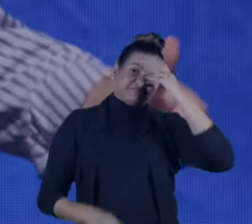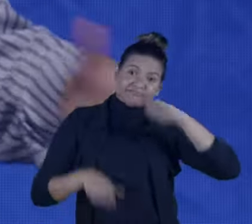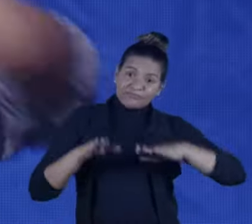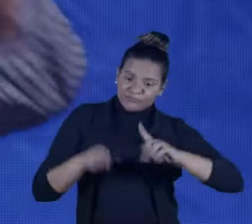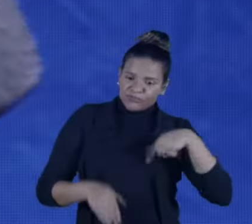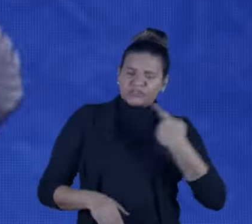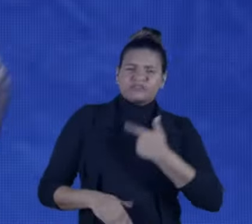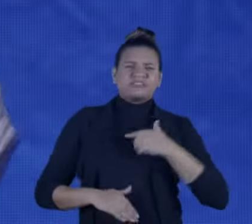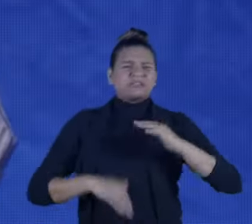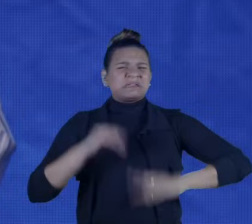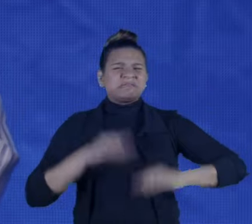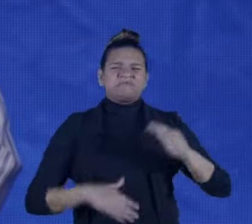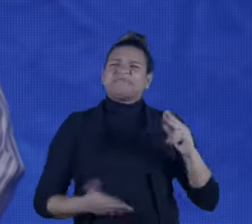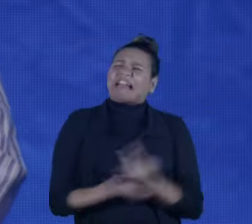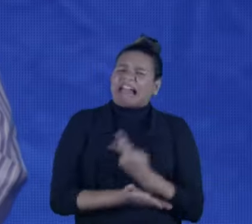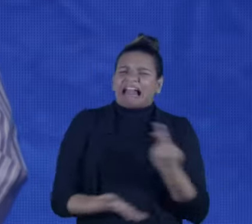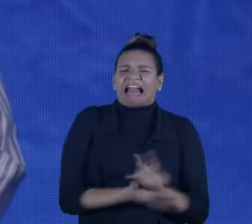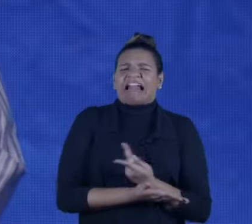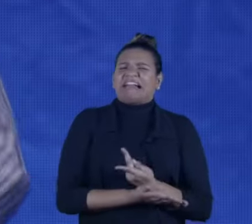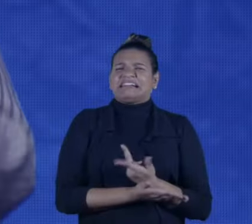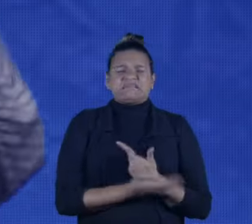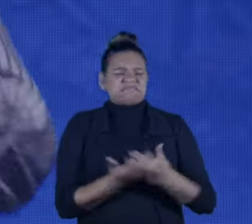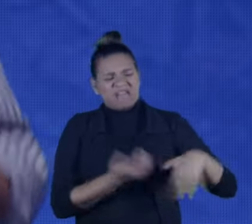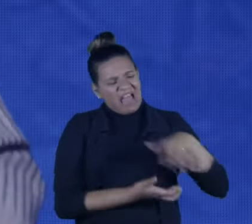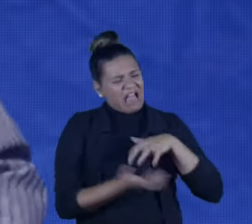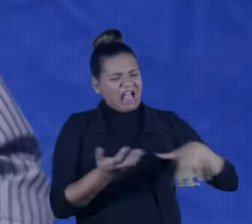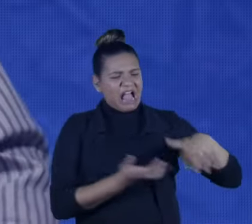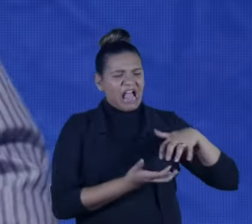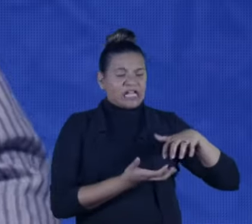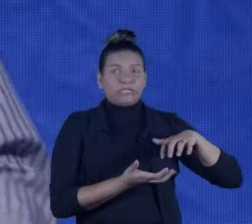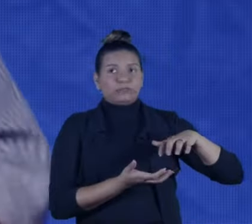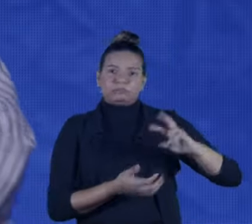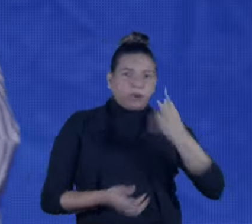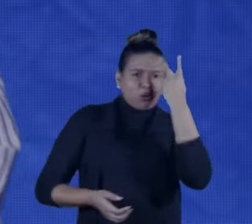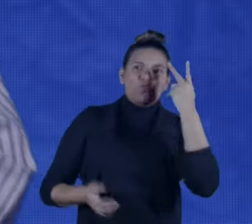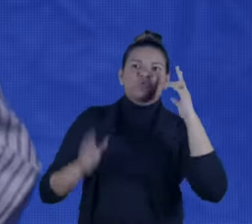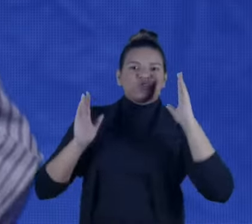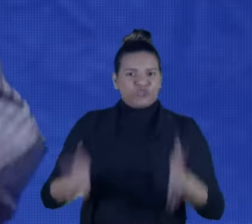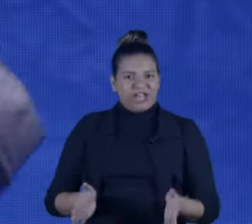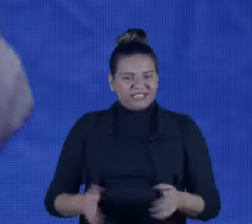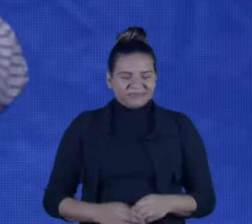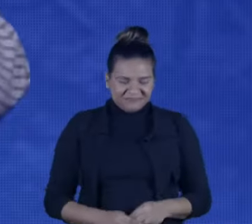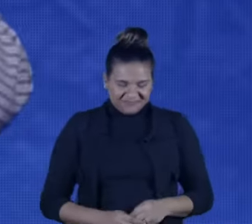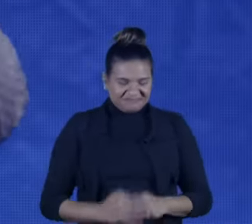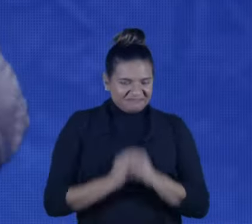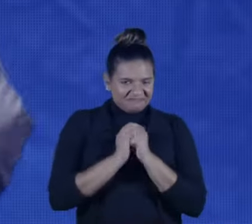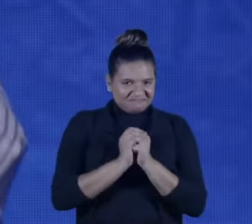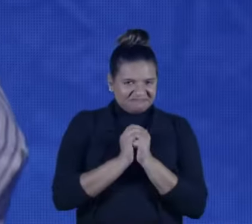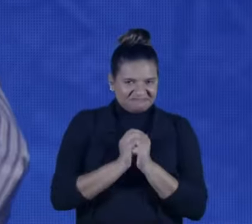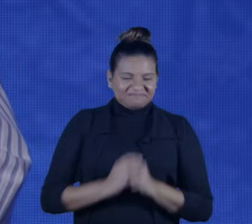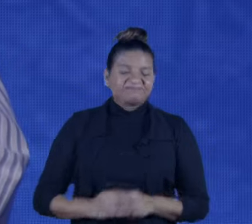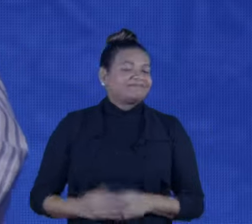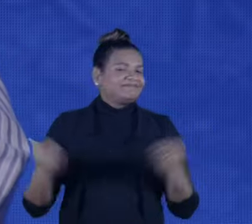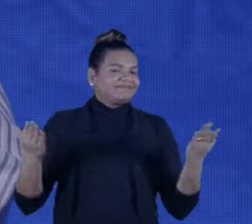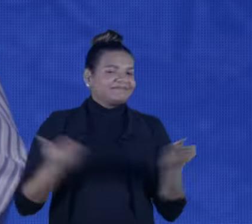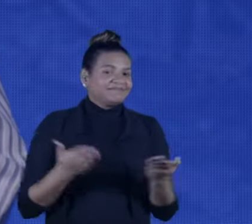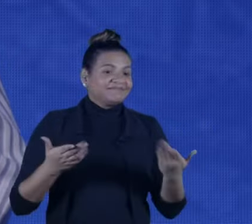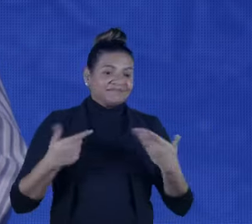a nossa prática e, obviamente, a nossa mentalidade. Amém? Hoje eu quero falar sobre